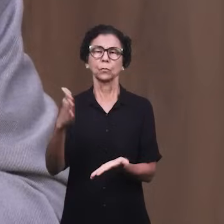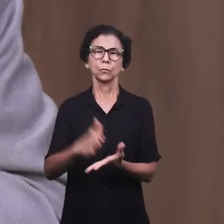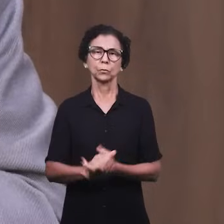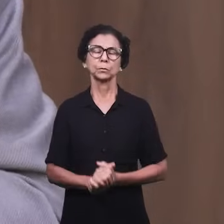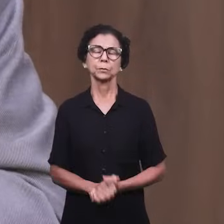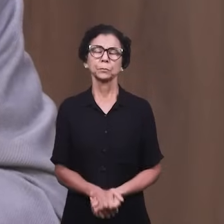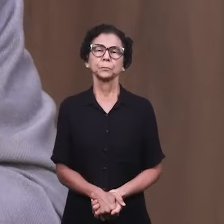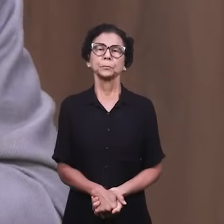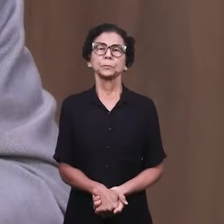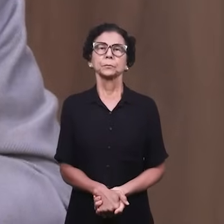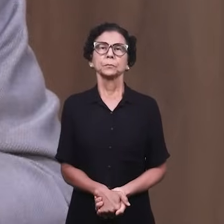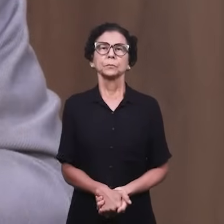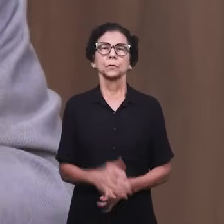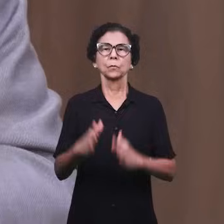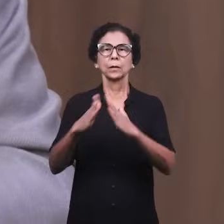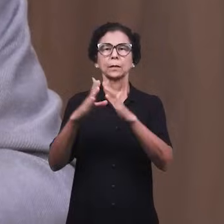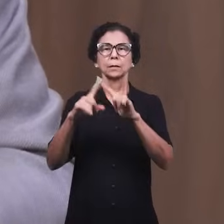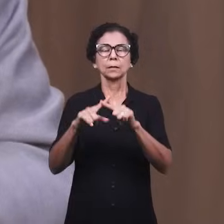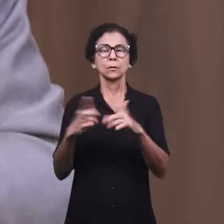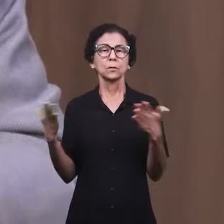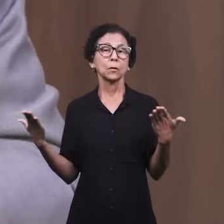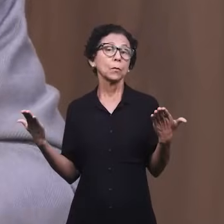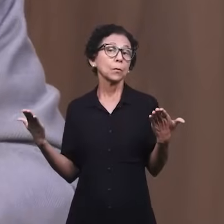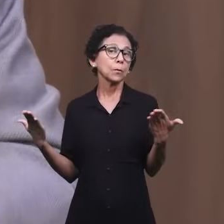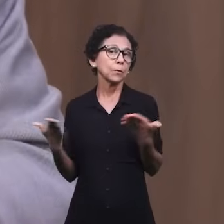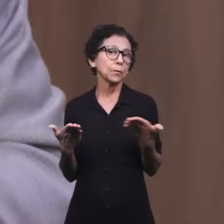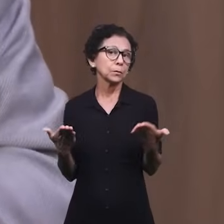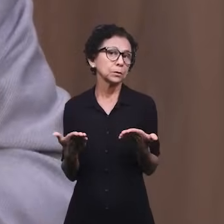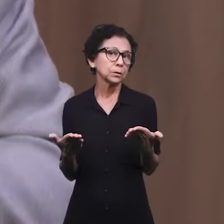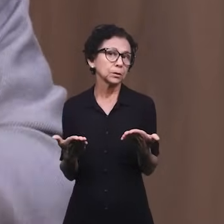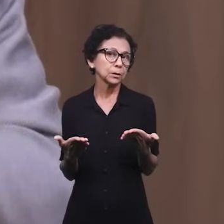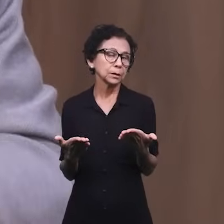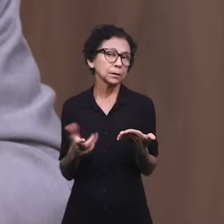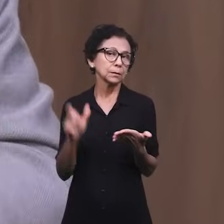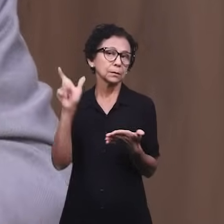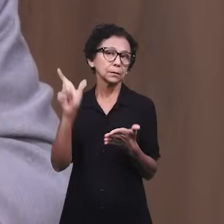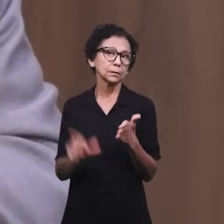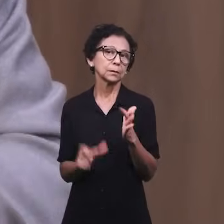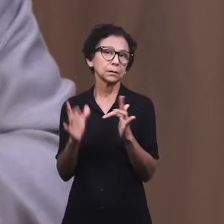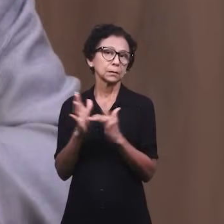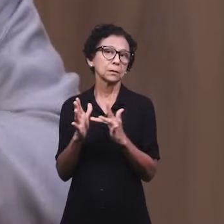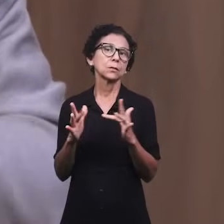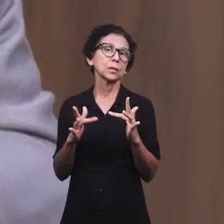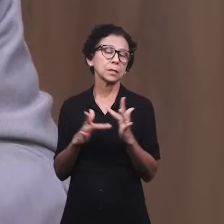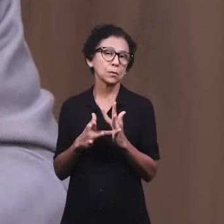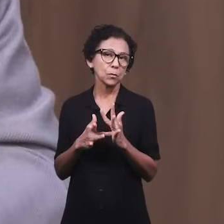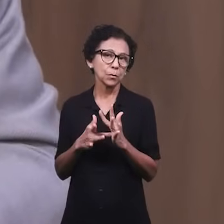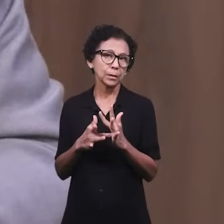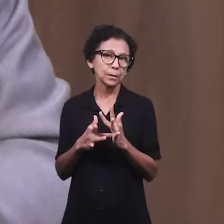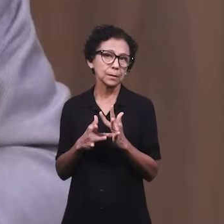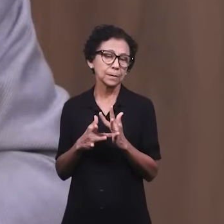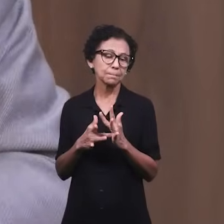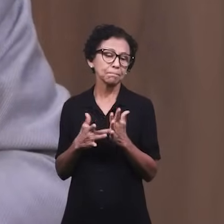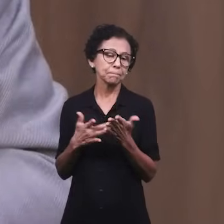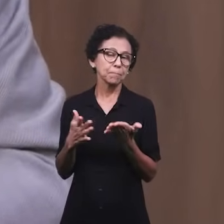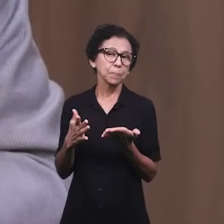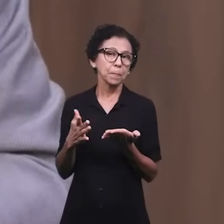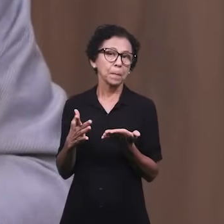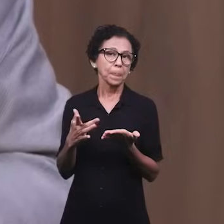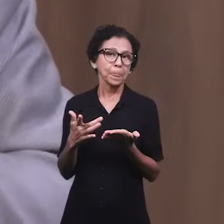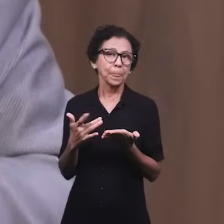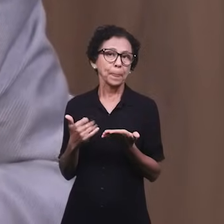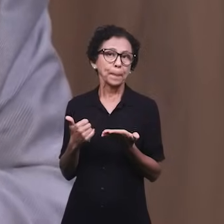para para conosco eh de maneira que hoje em Jesus por ele nós